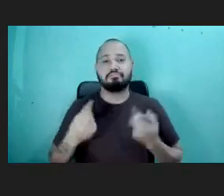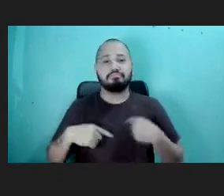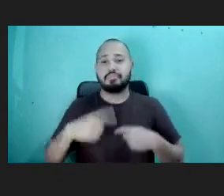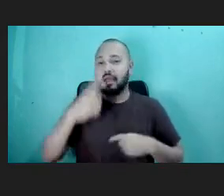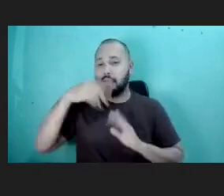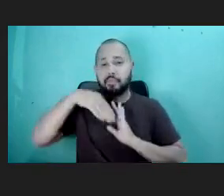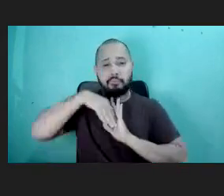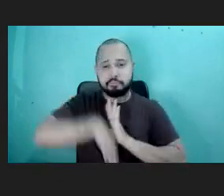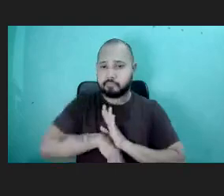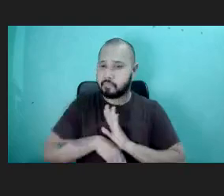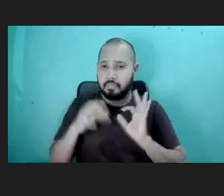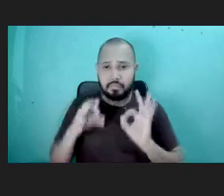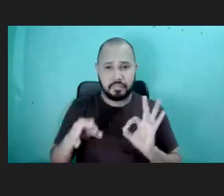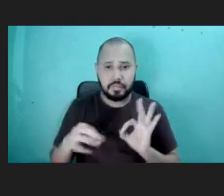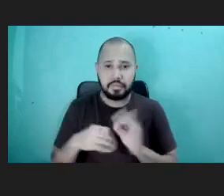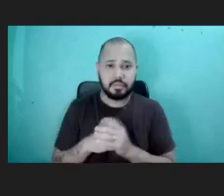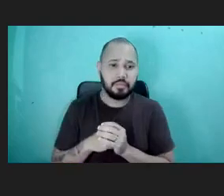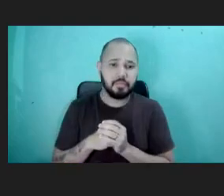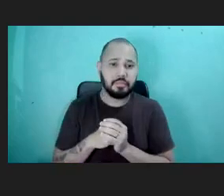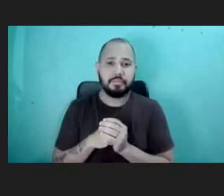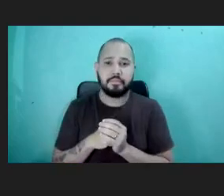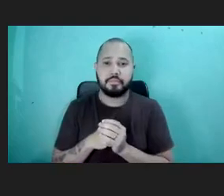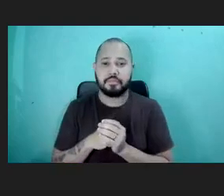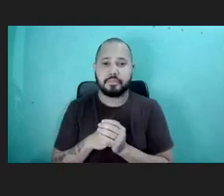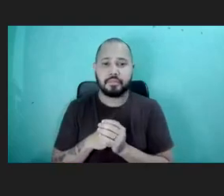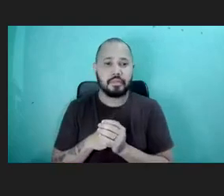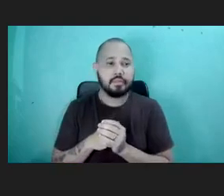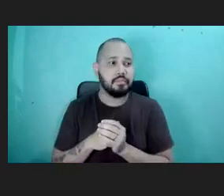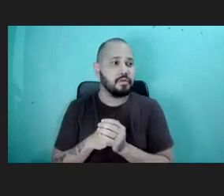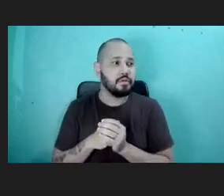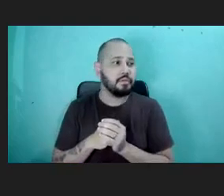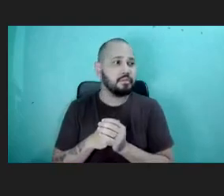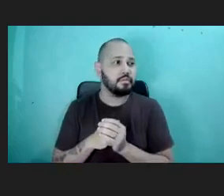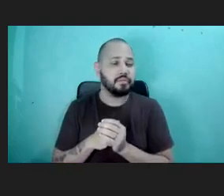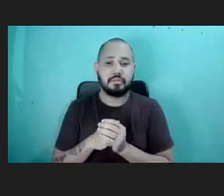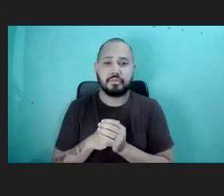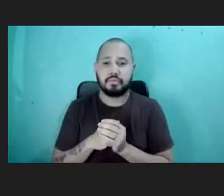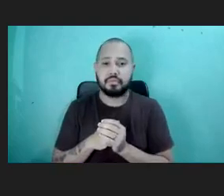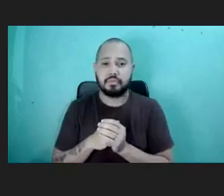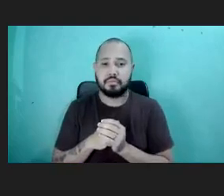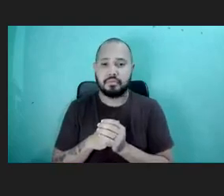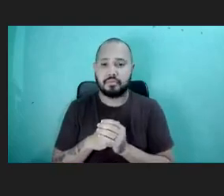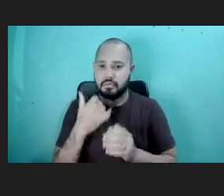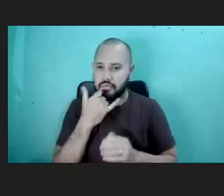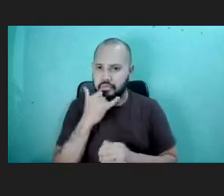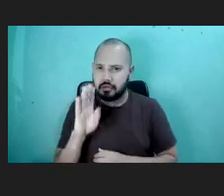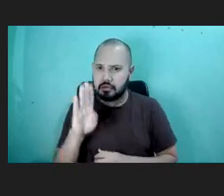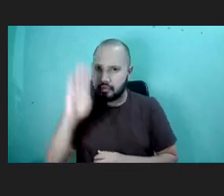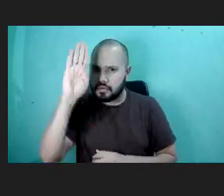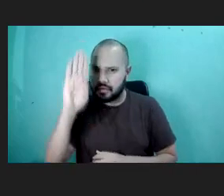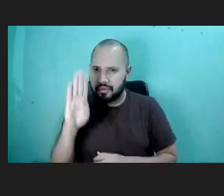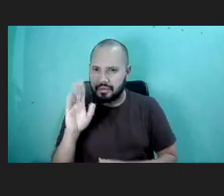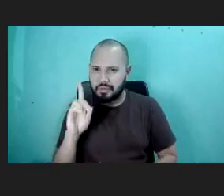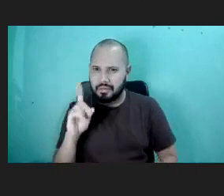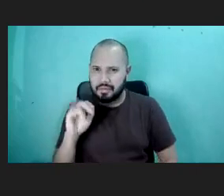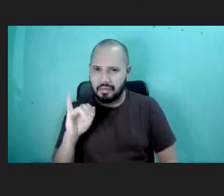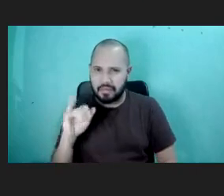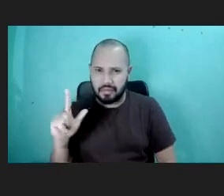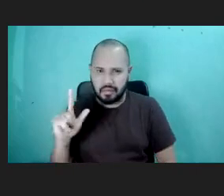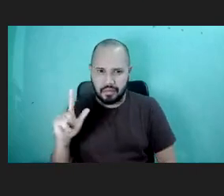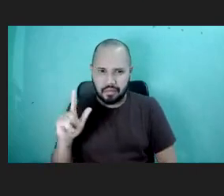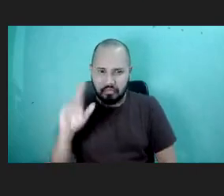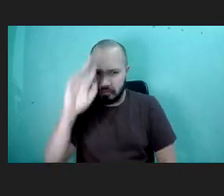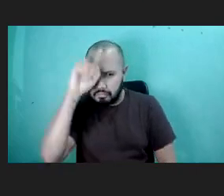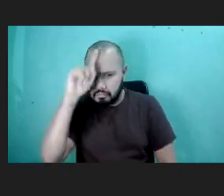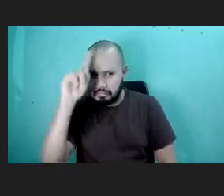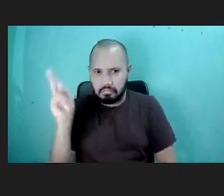despotencializar mesmo, né? O Daniel levantou a mão, foi sem querer ou tens alguma fala?